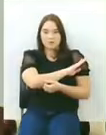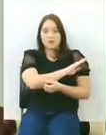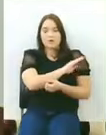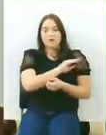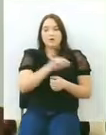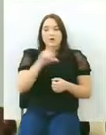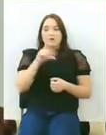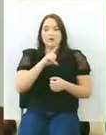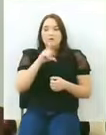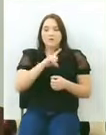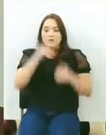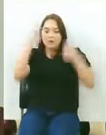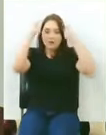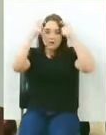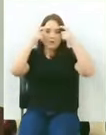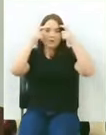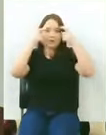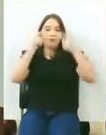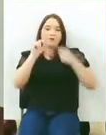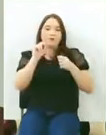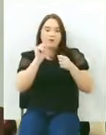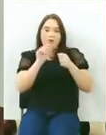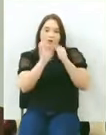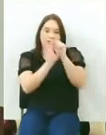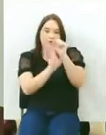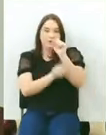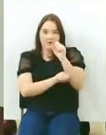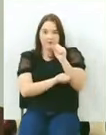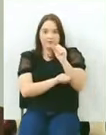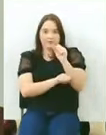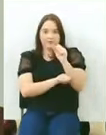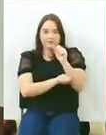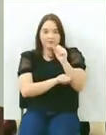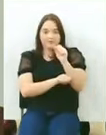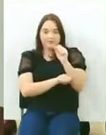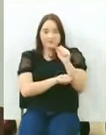a imarcessível coroa da glória.